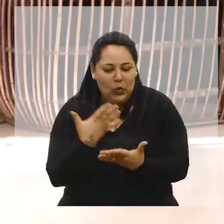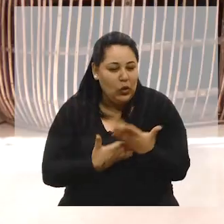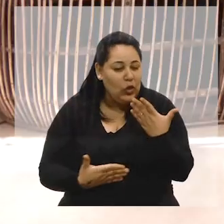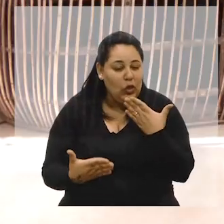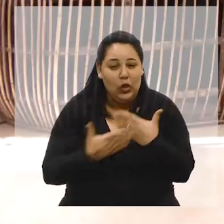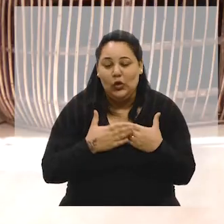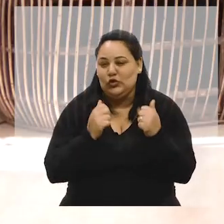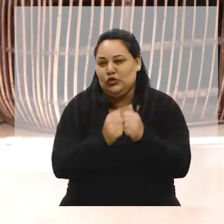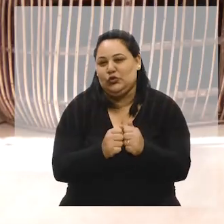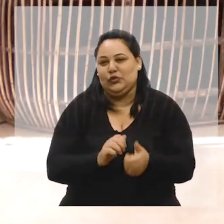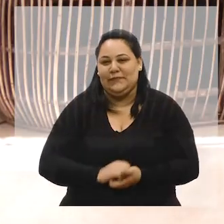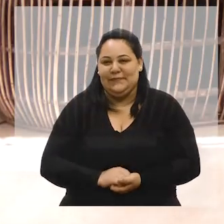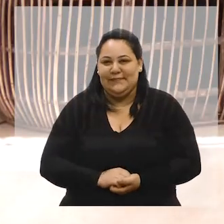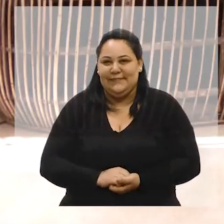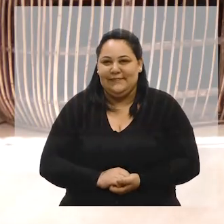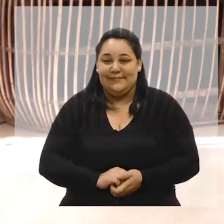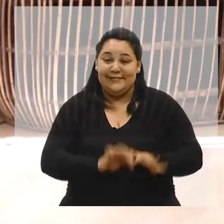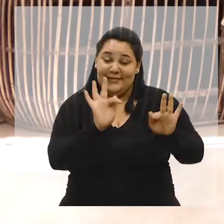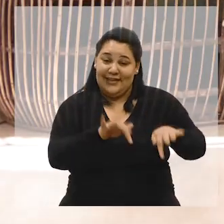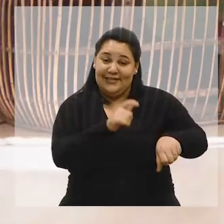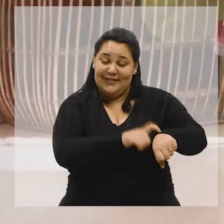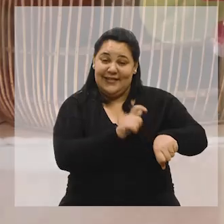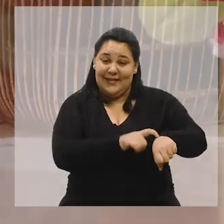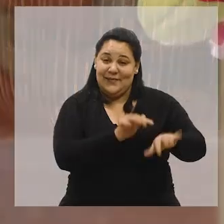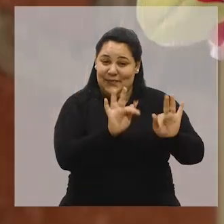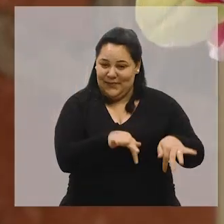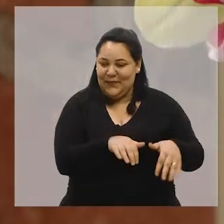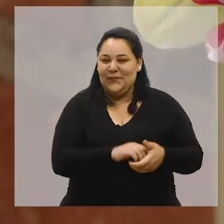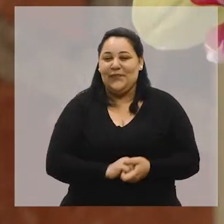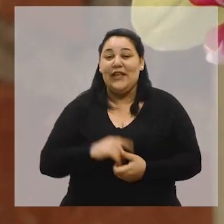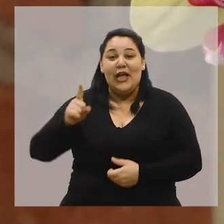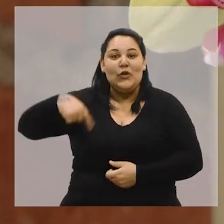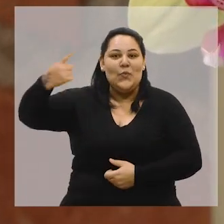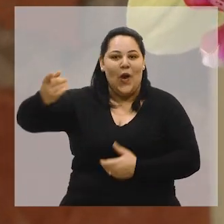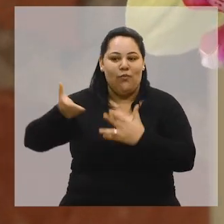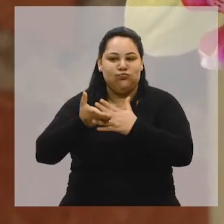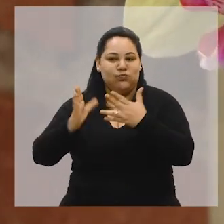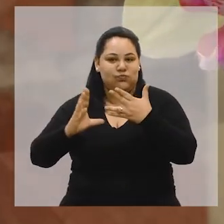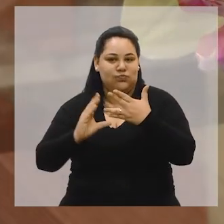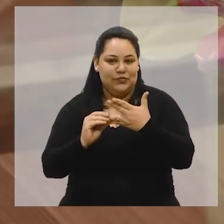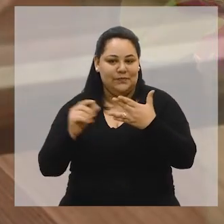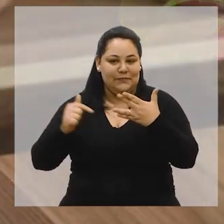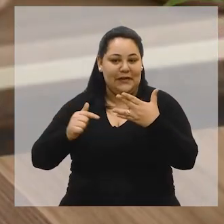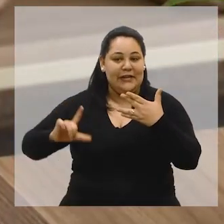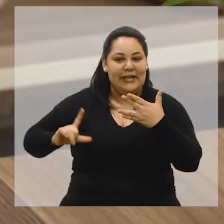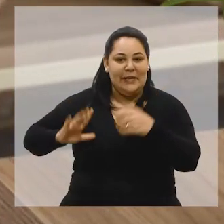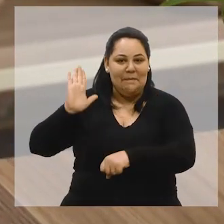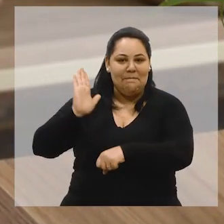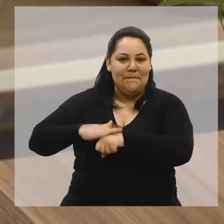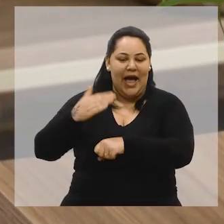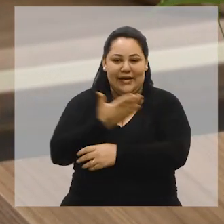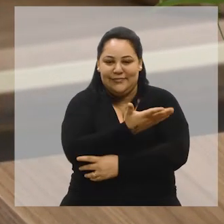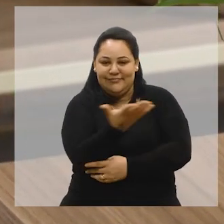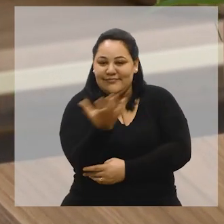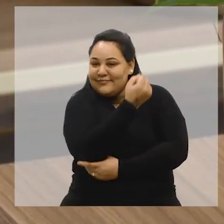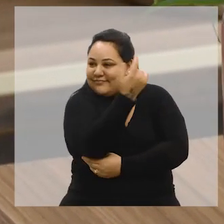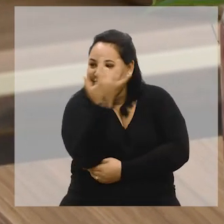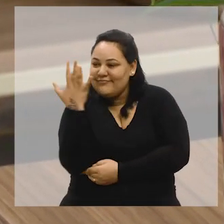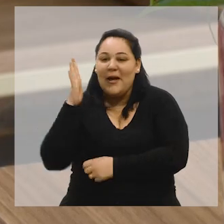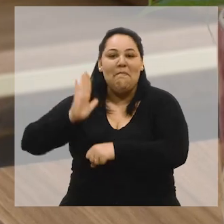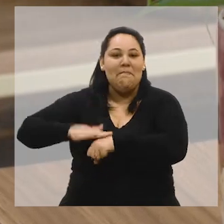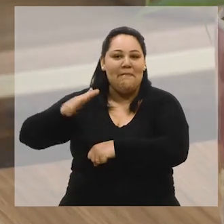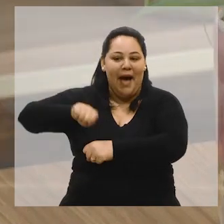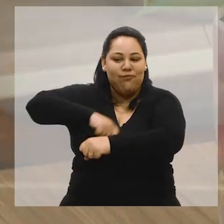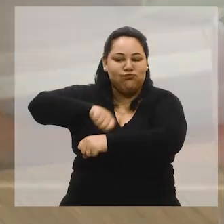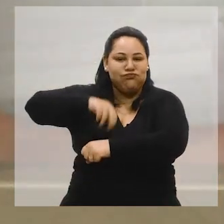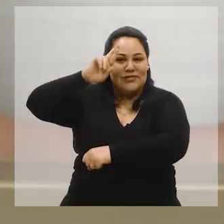tudo. Ótimo. Bom, a gente encerrou o tempo do primeiro bloco, né? Então, no próximo bloco, a gente volta com mais Estúdio Botânica,